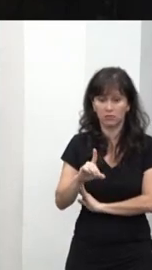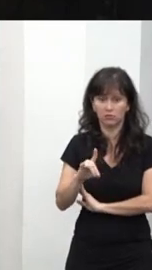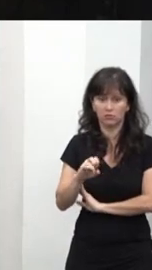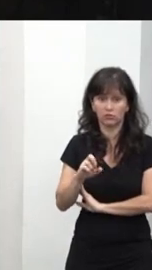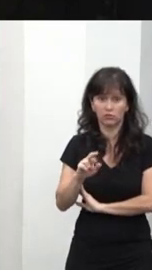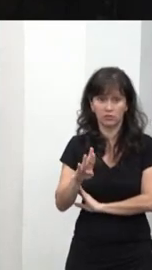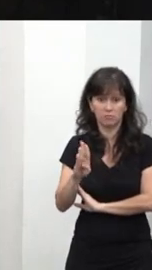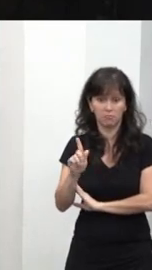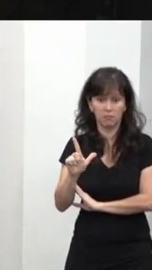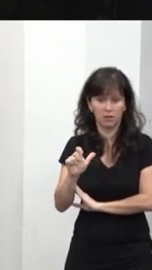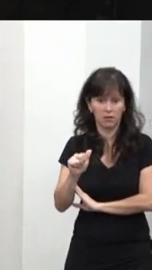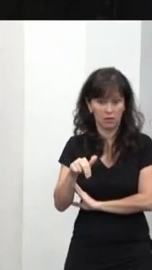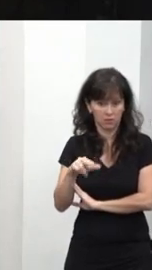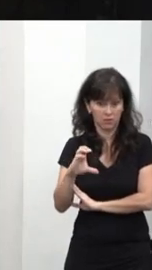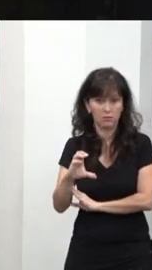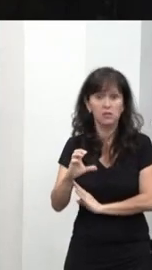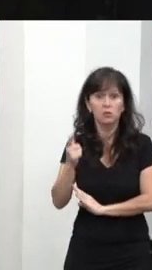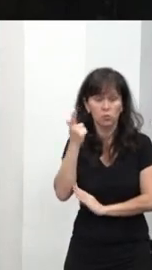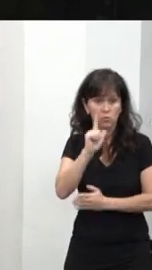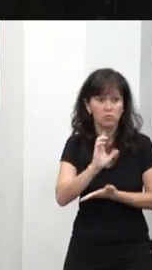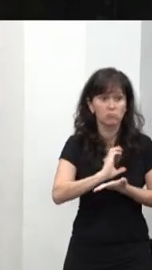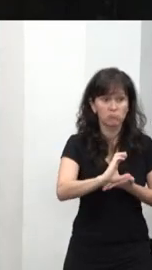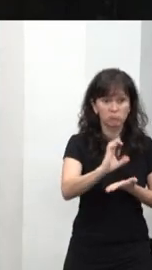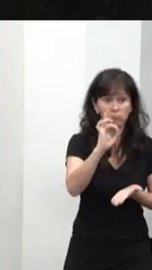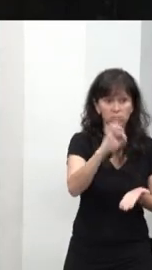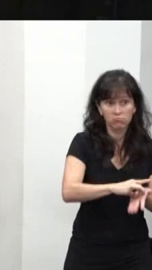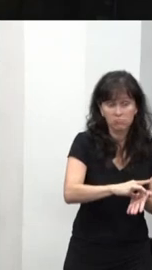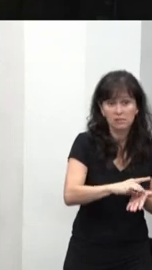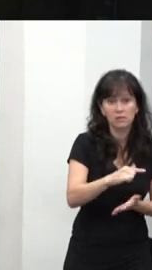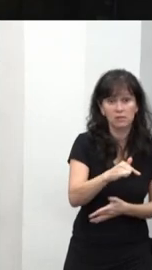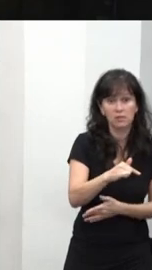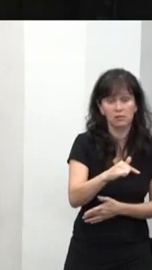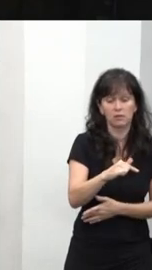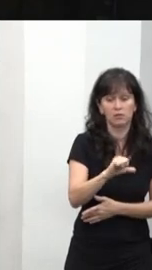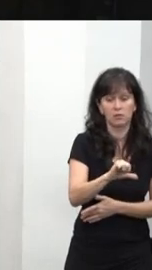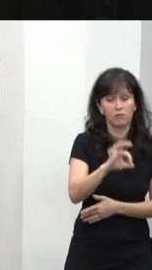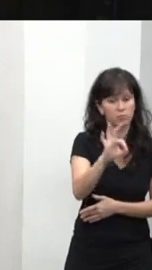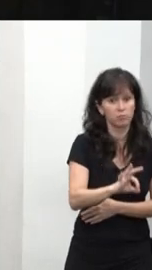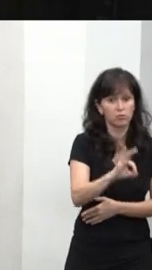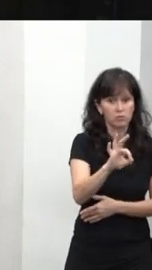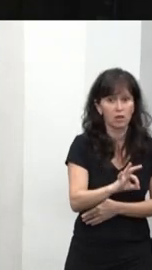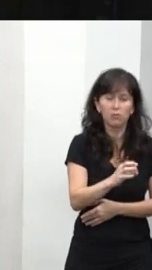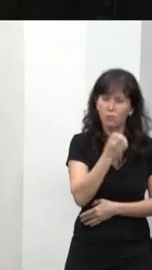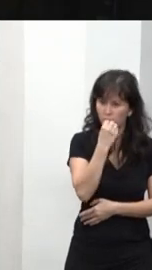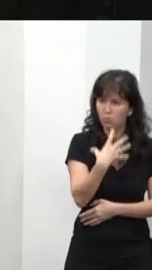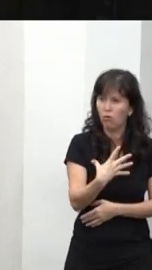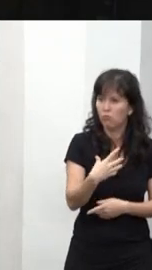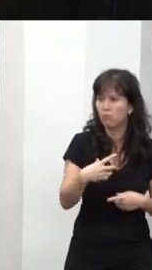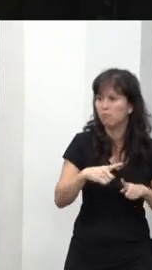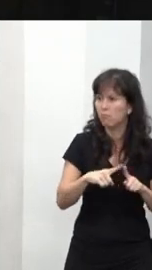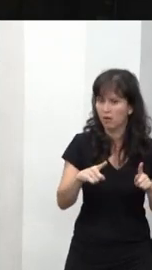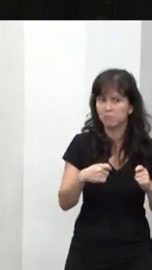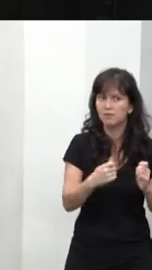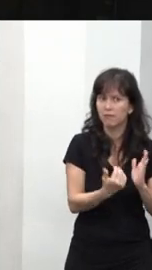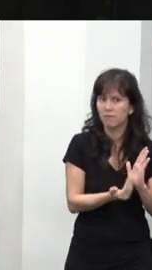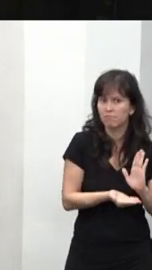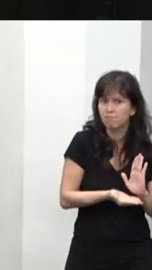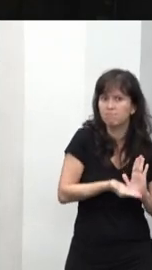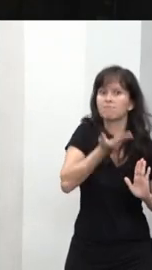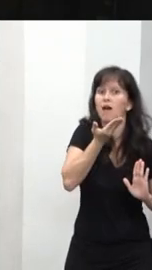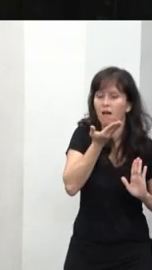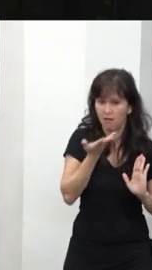79%. foi bom foi mas podia ser ainda melhor porque para a gente da cultura é muito importante executar o